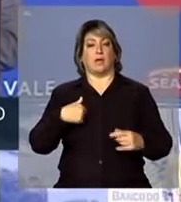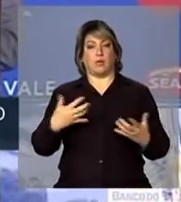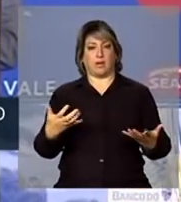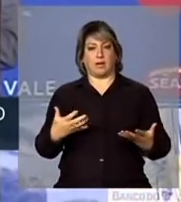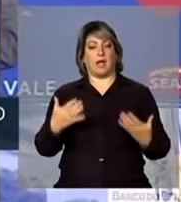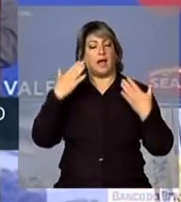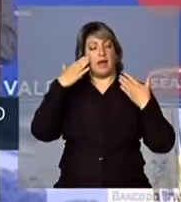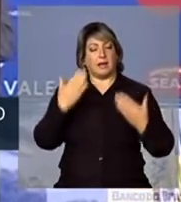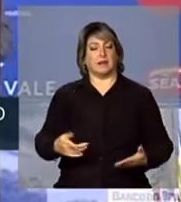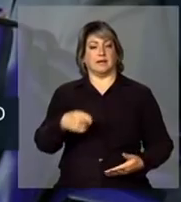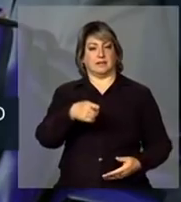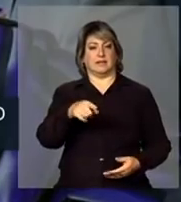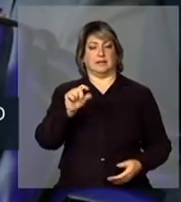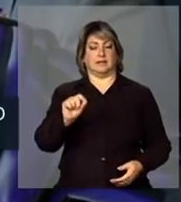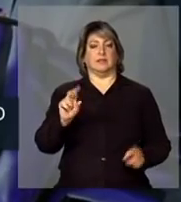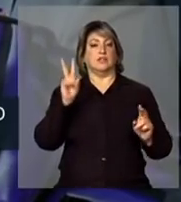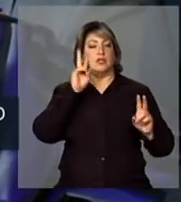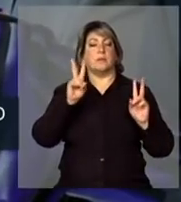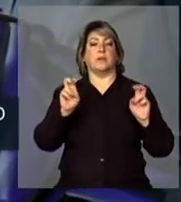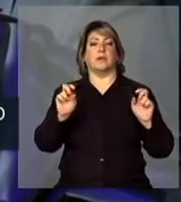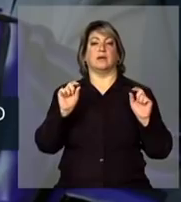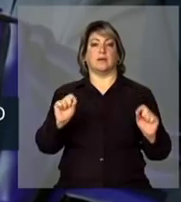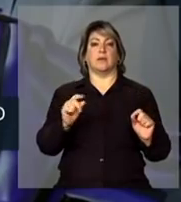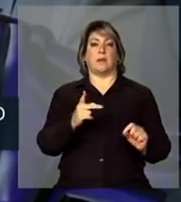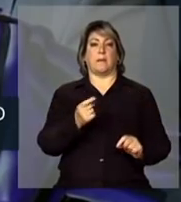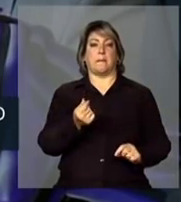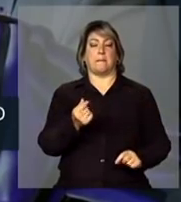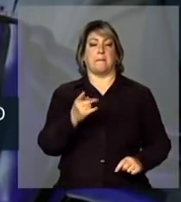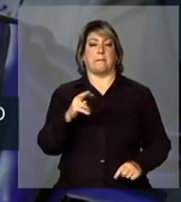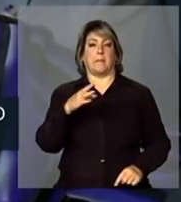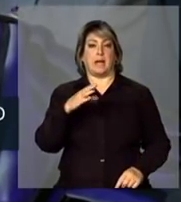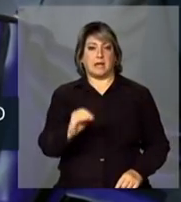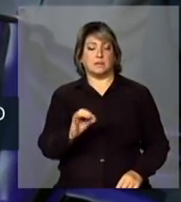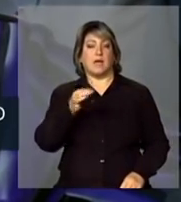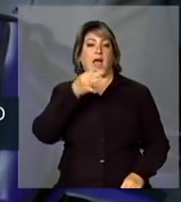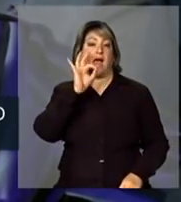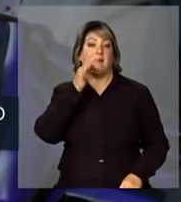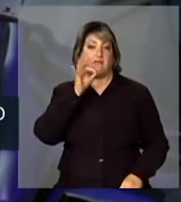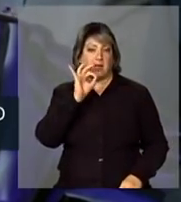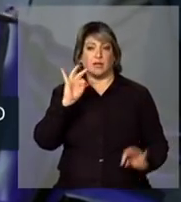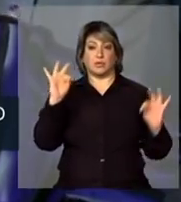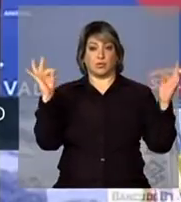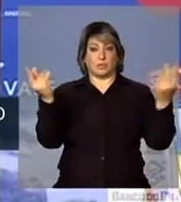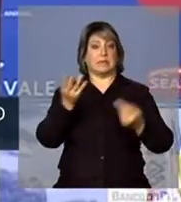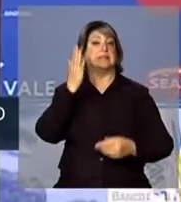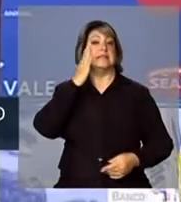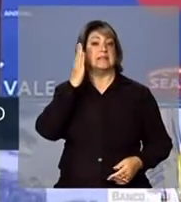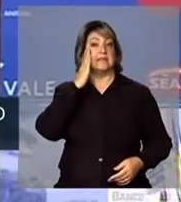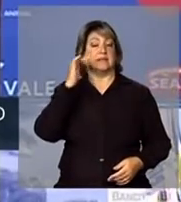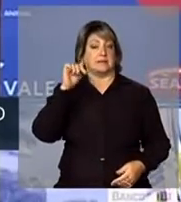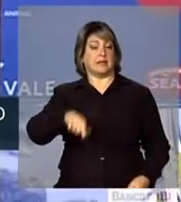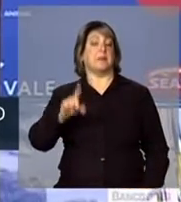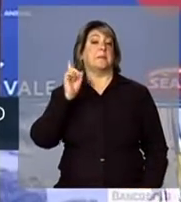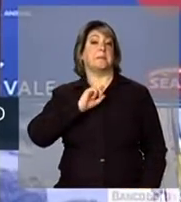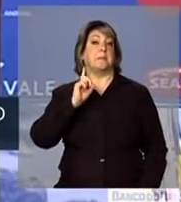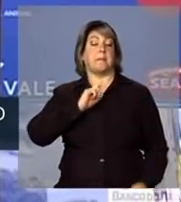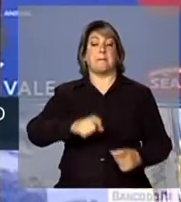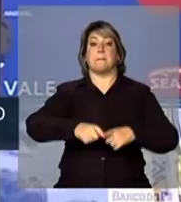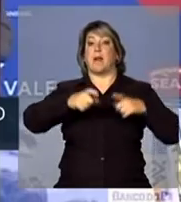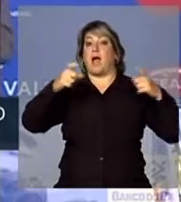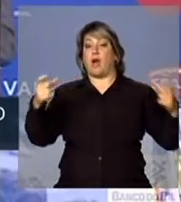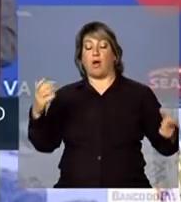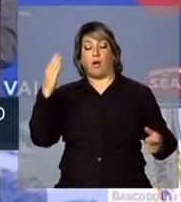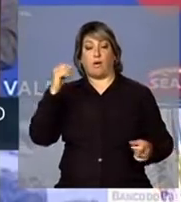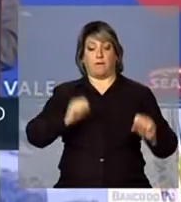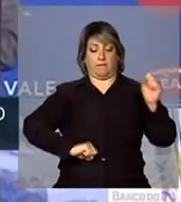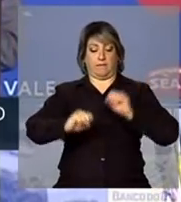quero lhe agradecer, que é a questão do preço mínimo da saca do café. Como todos sabemos, Minas Gerais, que é o maior produtor brasileiro de